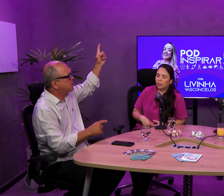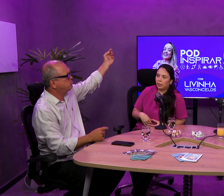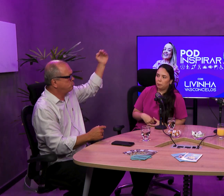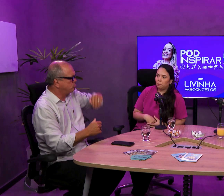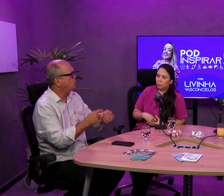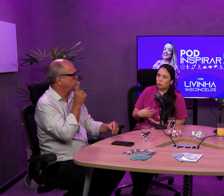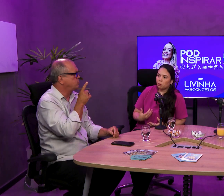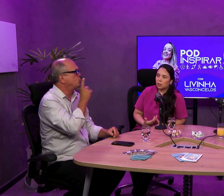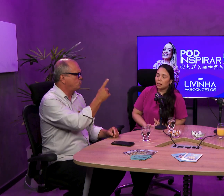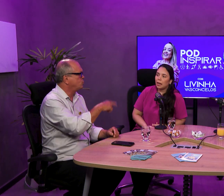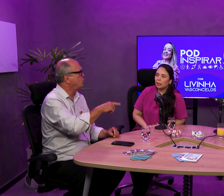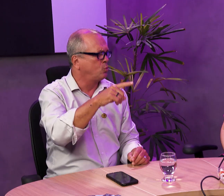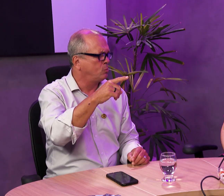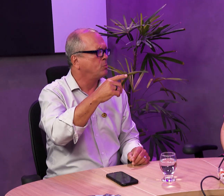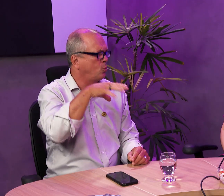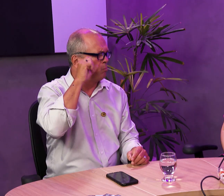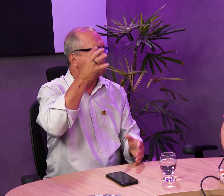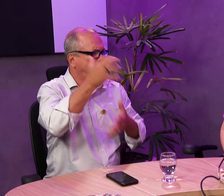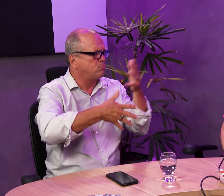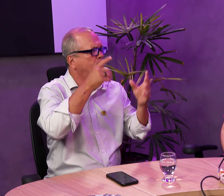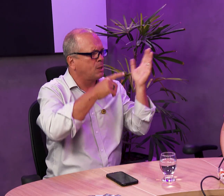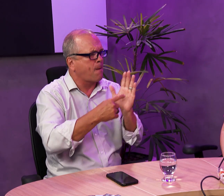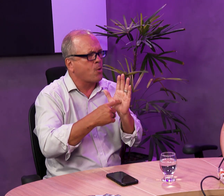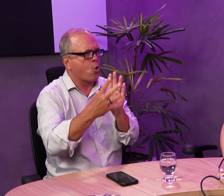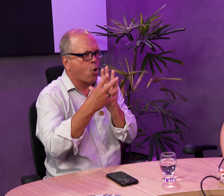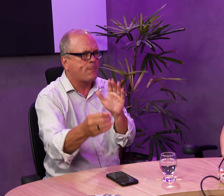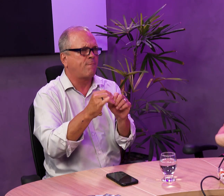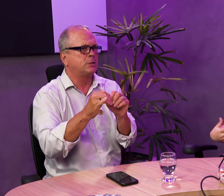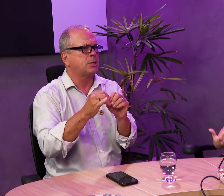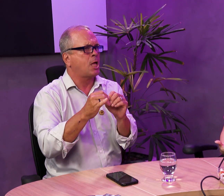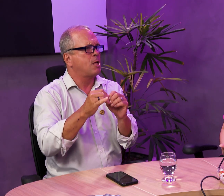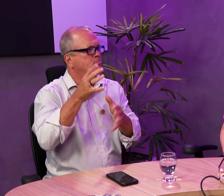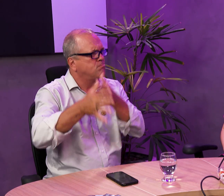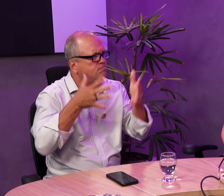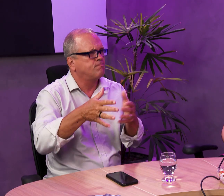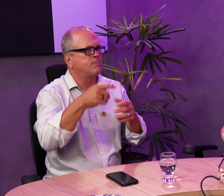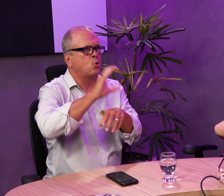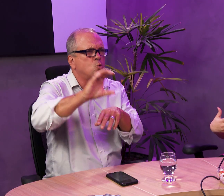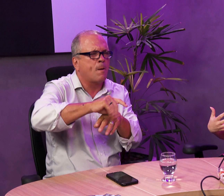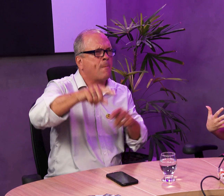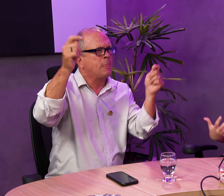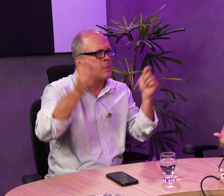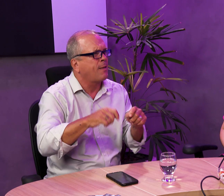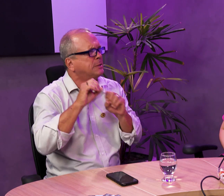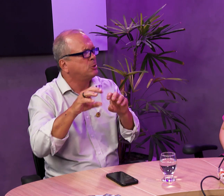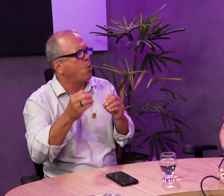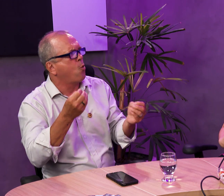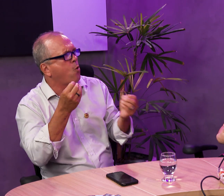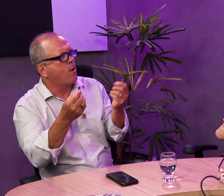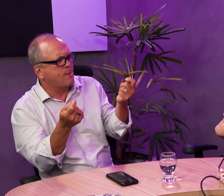muitas pessoas surdas que relatam, né, que, infelizmente, passaram por